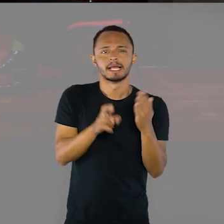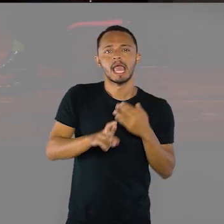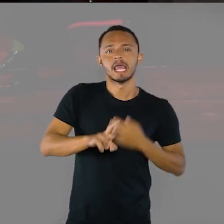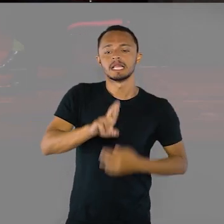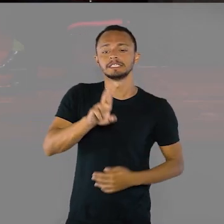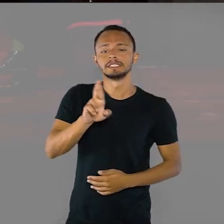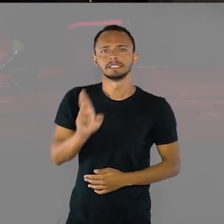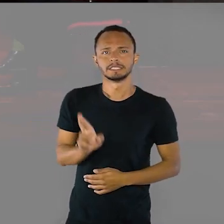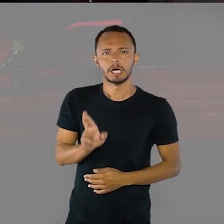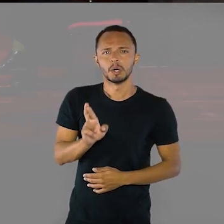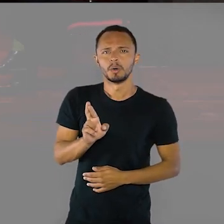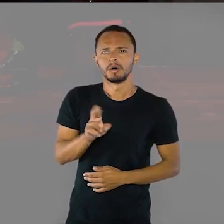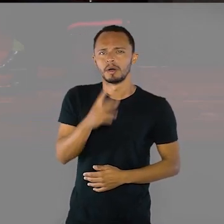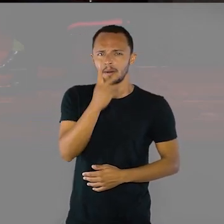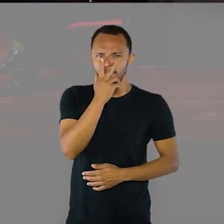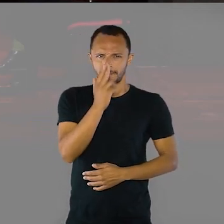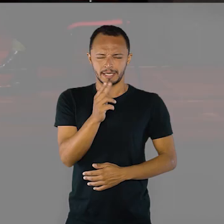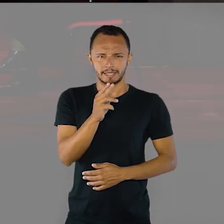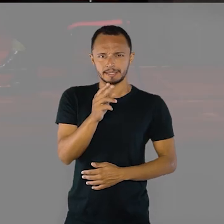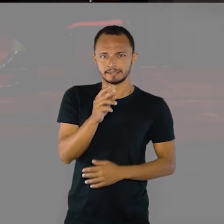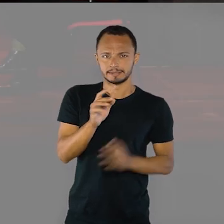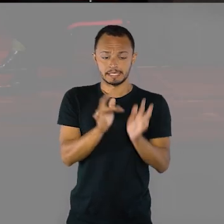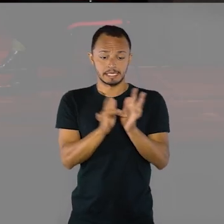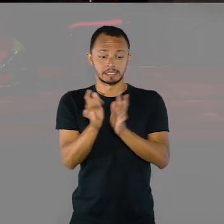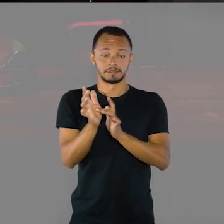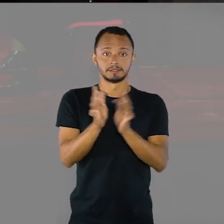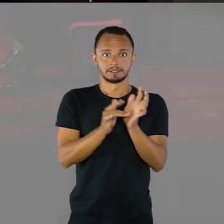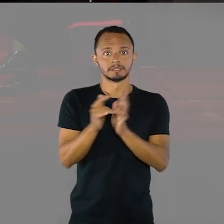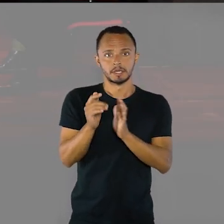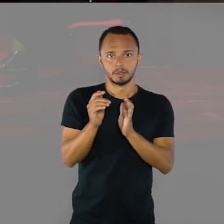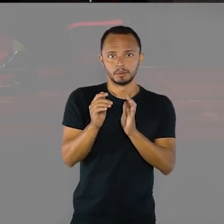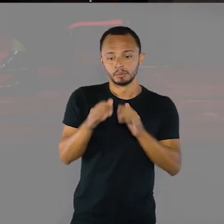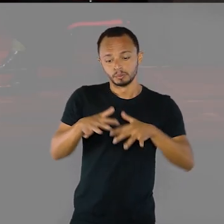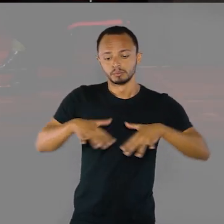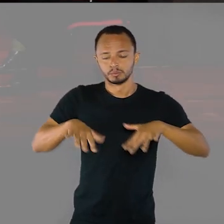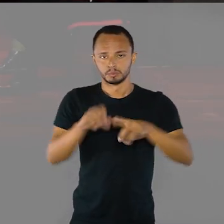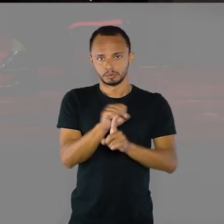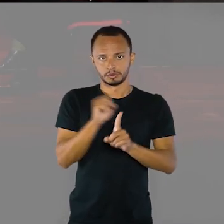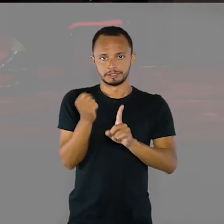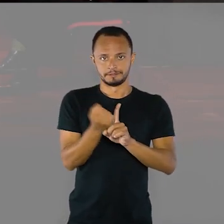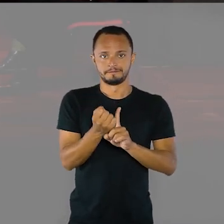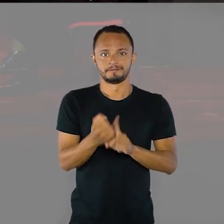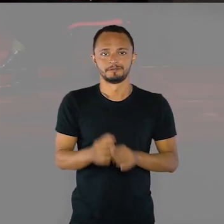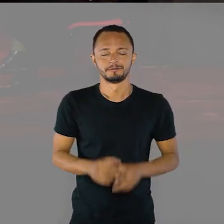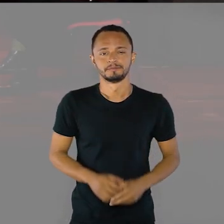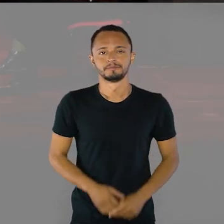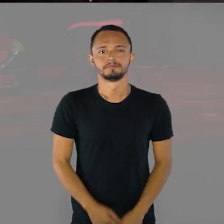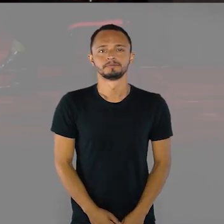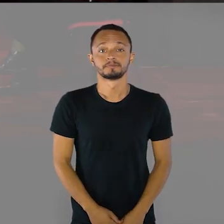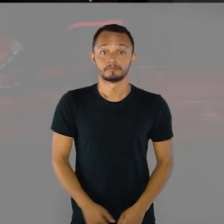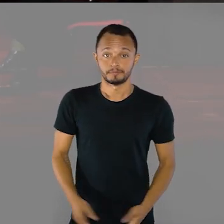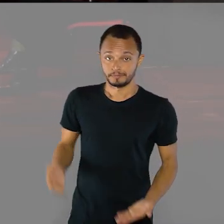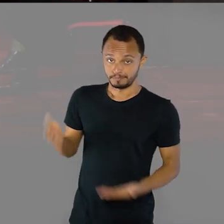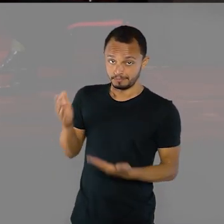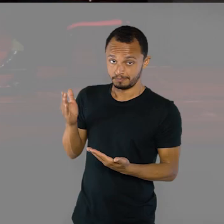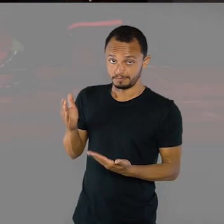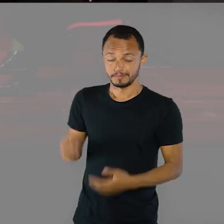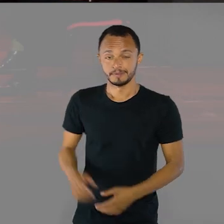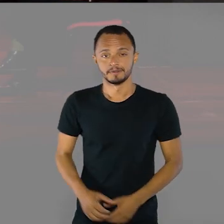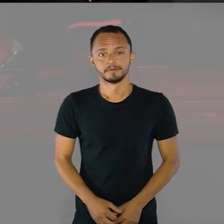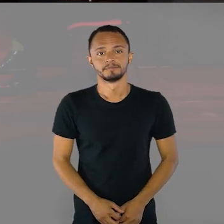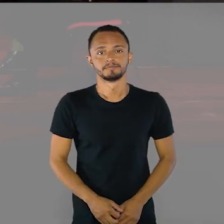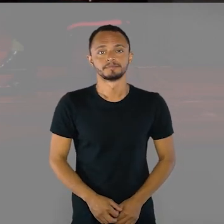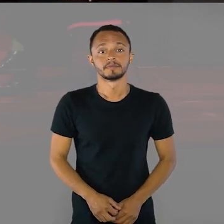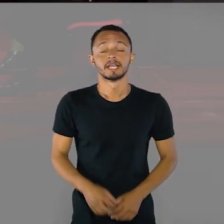figura, um cristão cívico, né? Vamos pensar assim. A próxima imagem, nós já entramos no Museu Paulista.